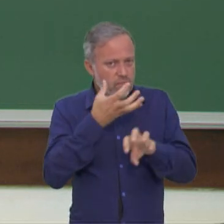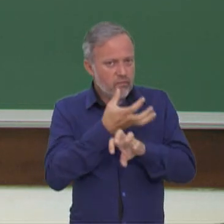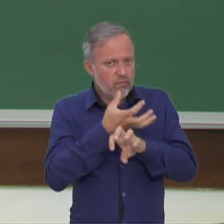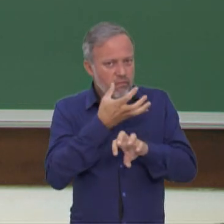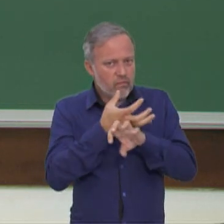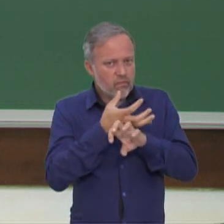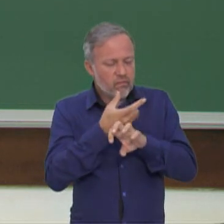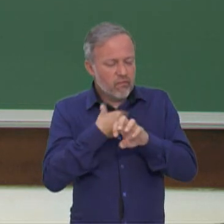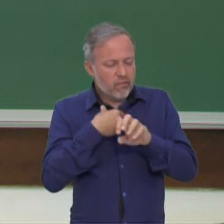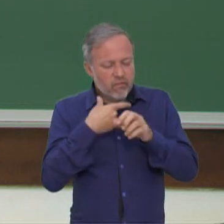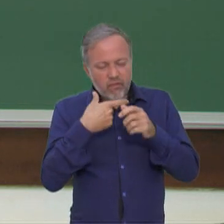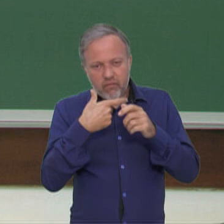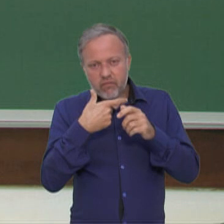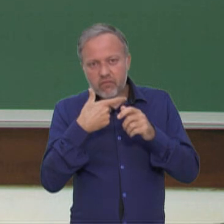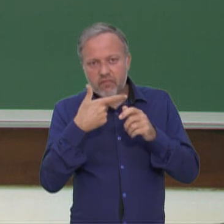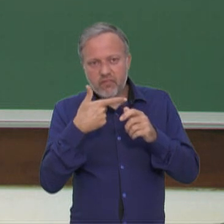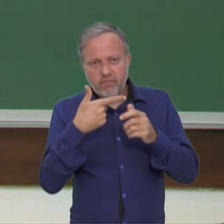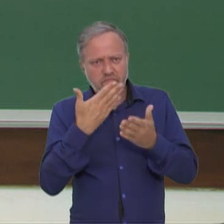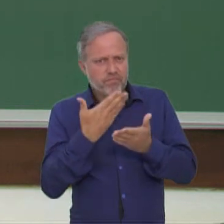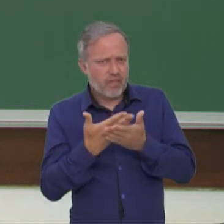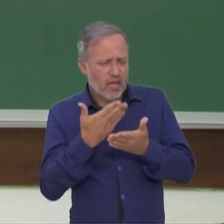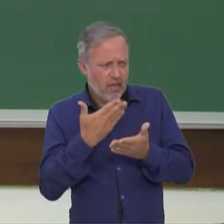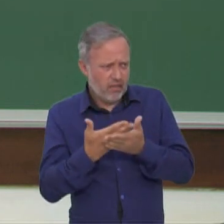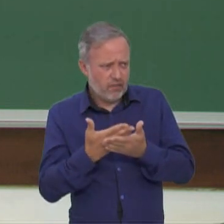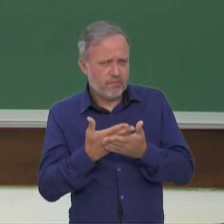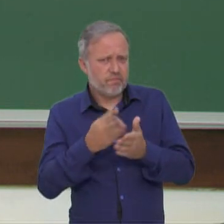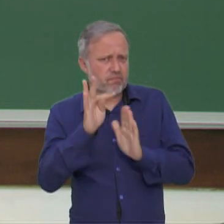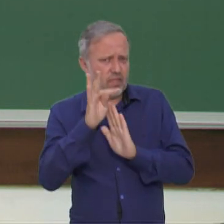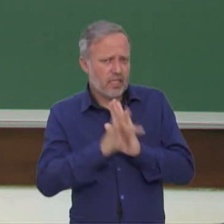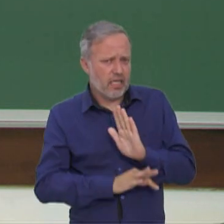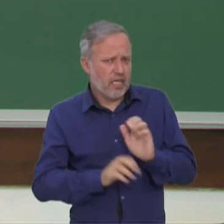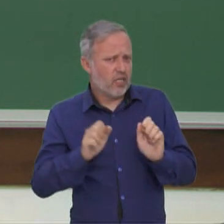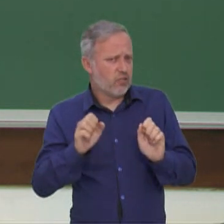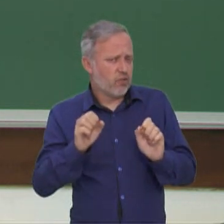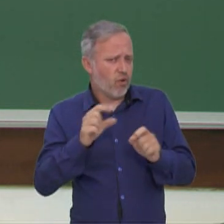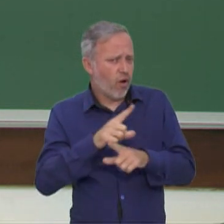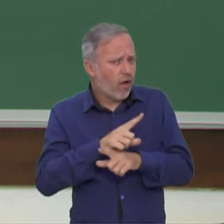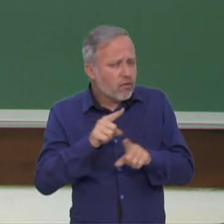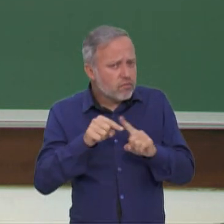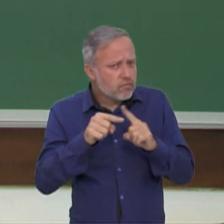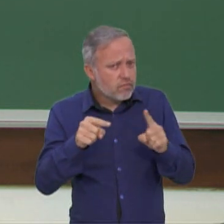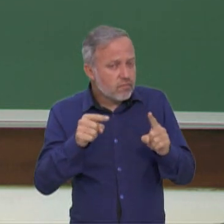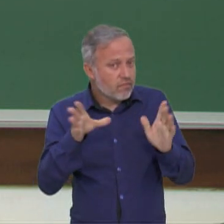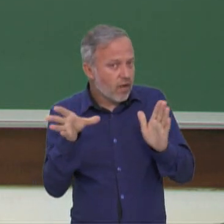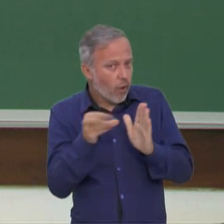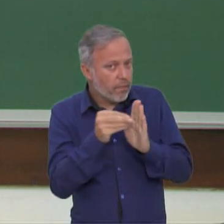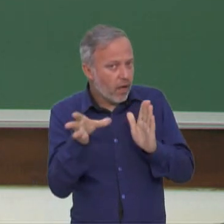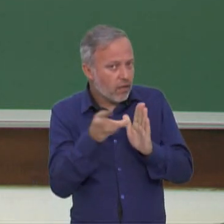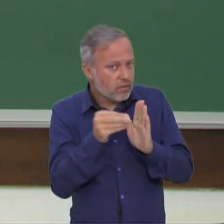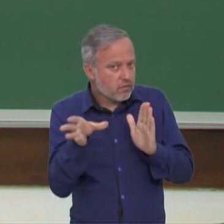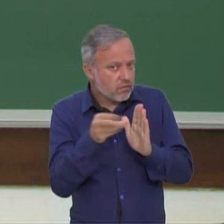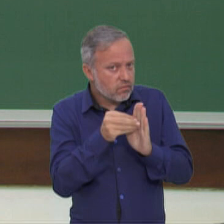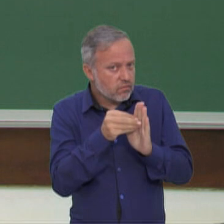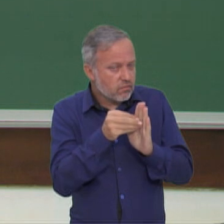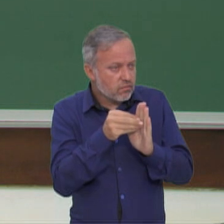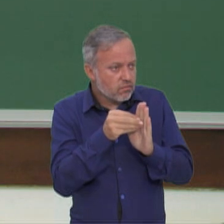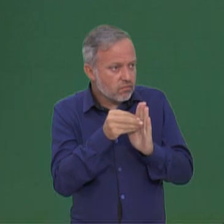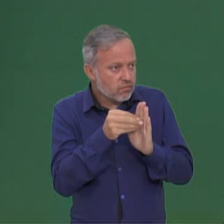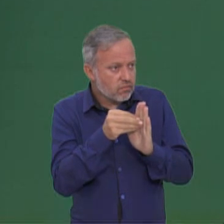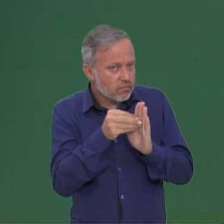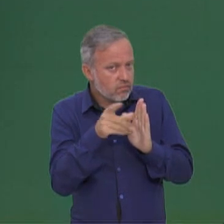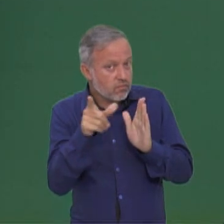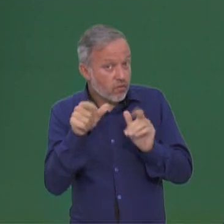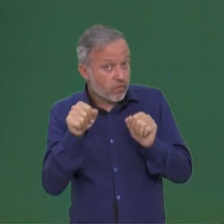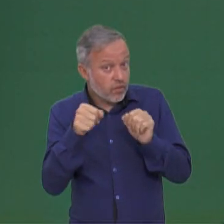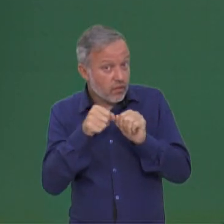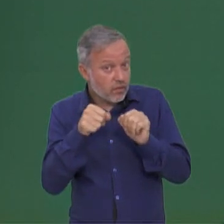ficar chata aquela aula, às vezes, eu trazendo textos prontos, né, pedindo para vocês ficarem copiando várias coisas, então eu vou